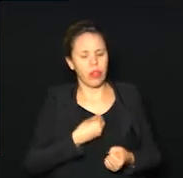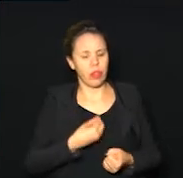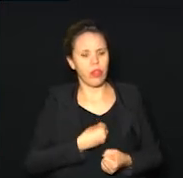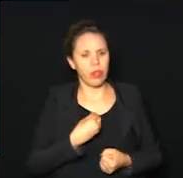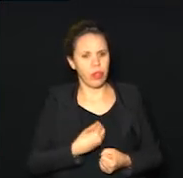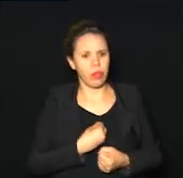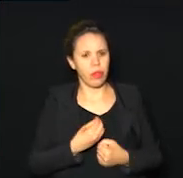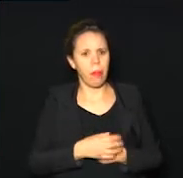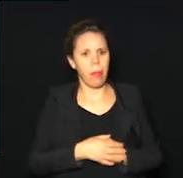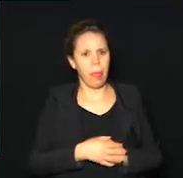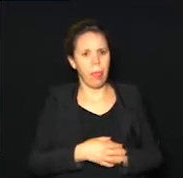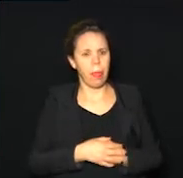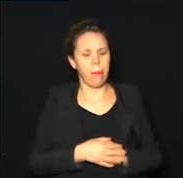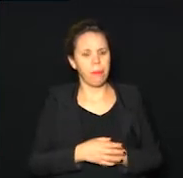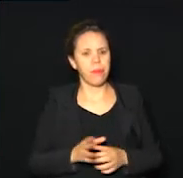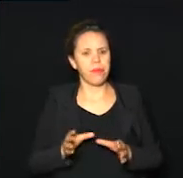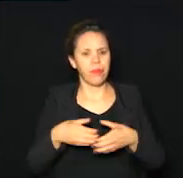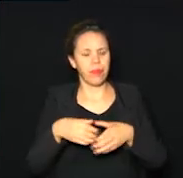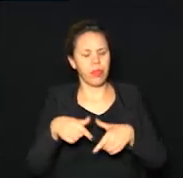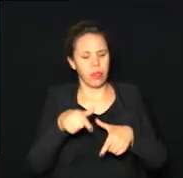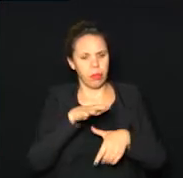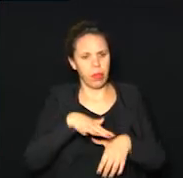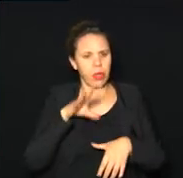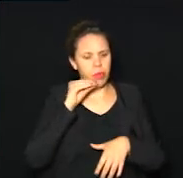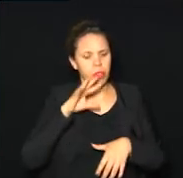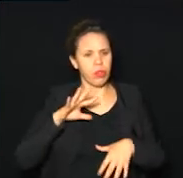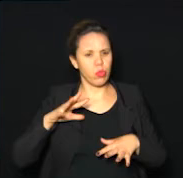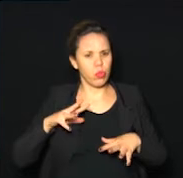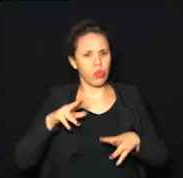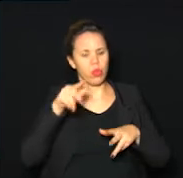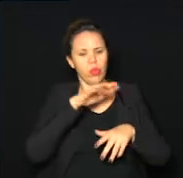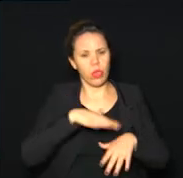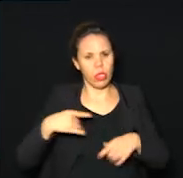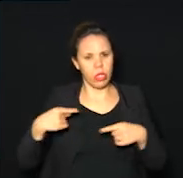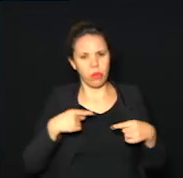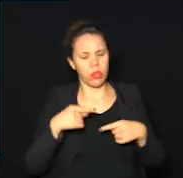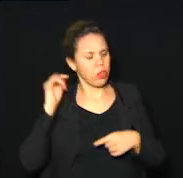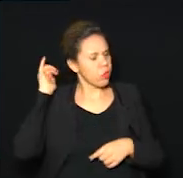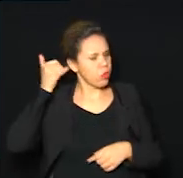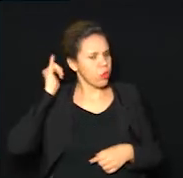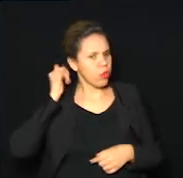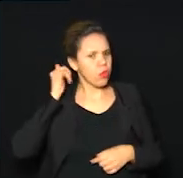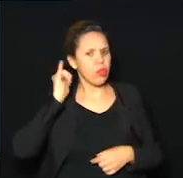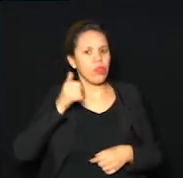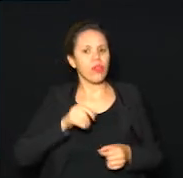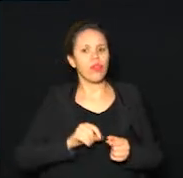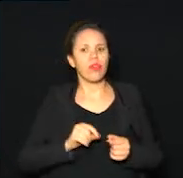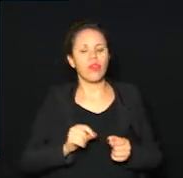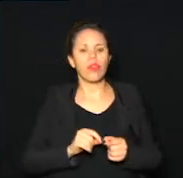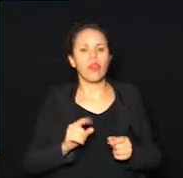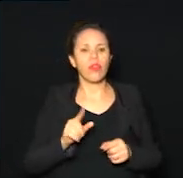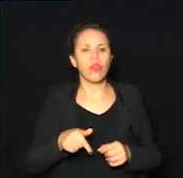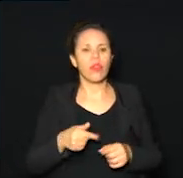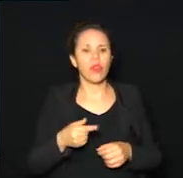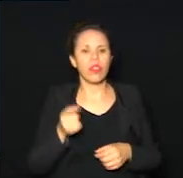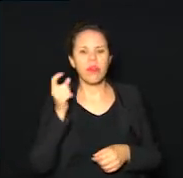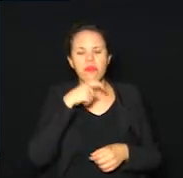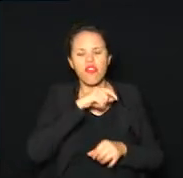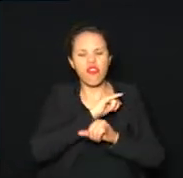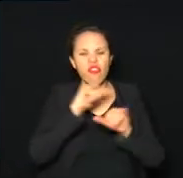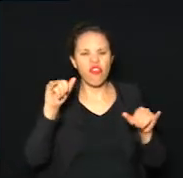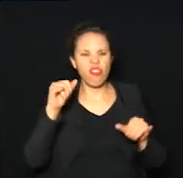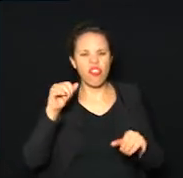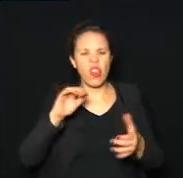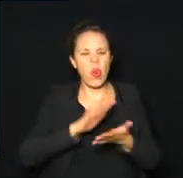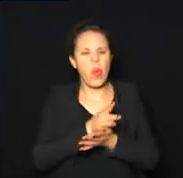a favor do conjunto dos trabalhadores e a nossa disputa de narrativa, a nossa disputa com essa fake news